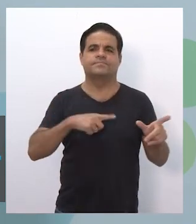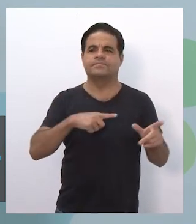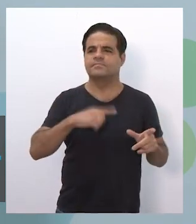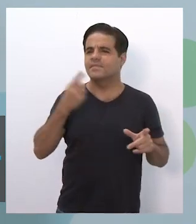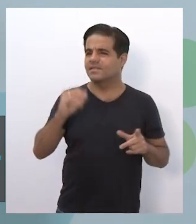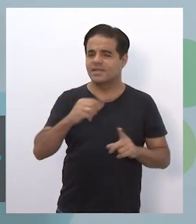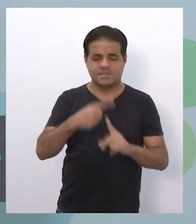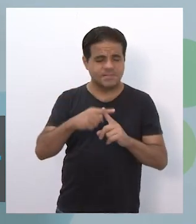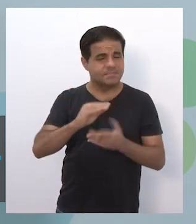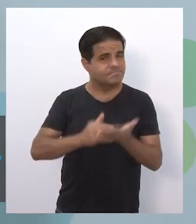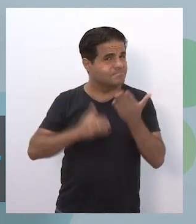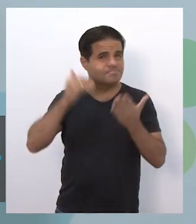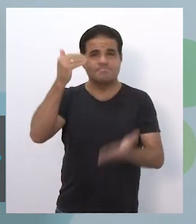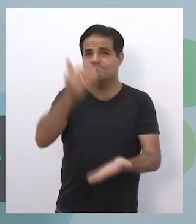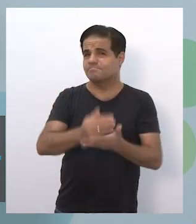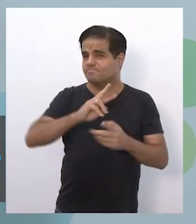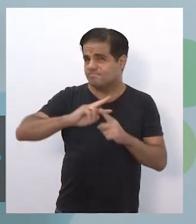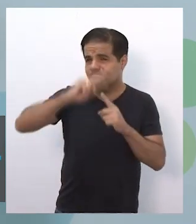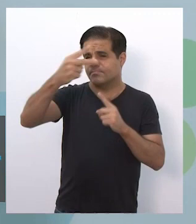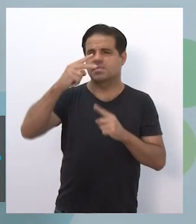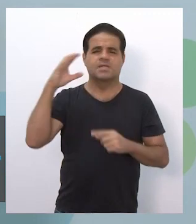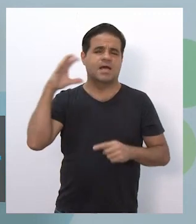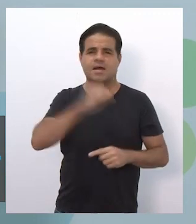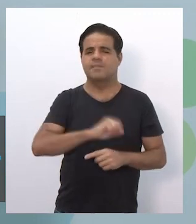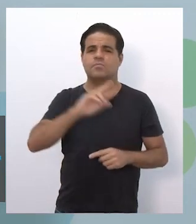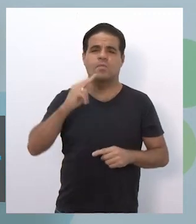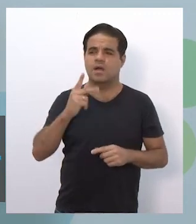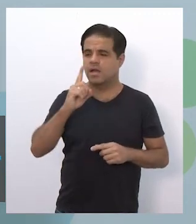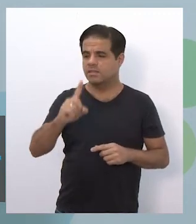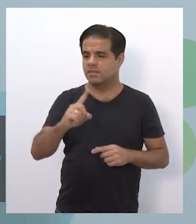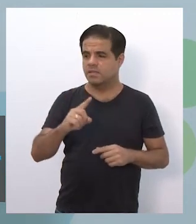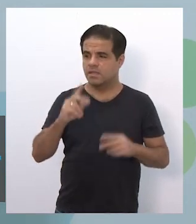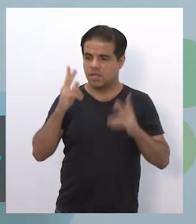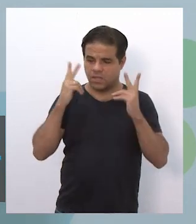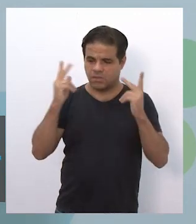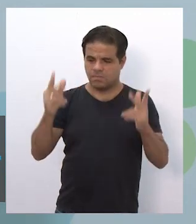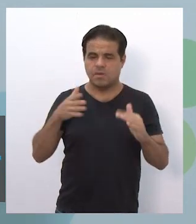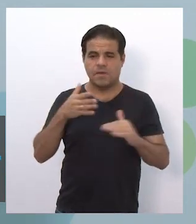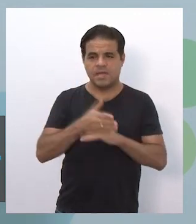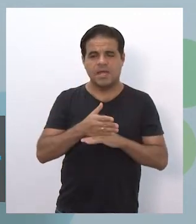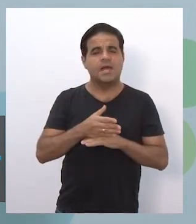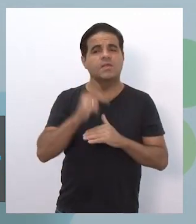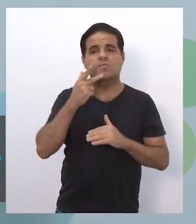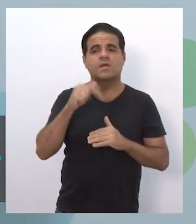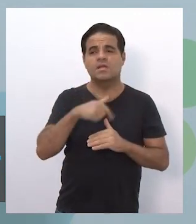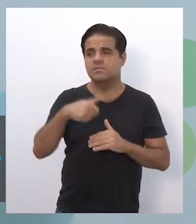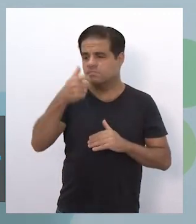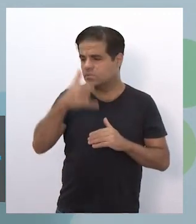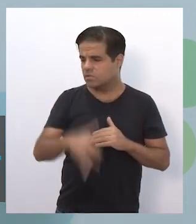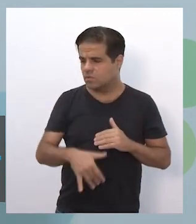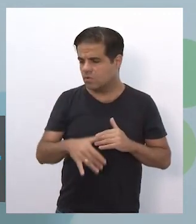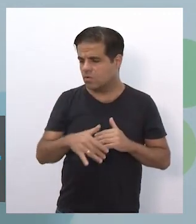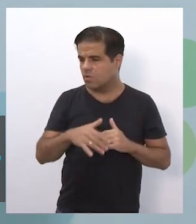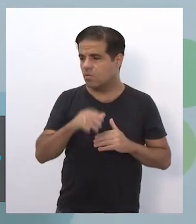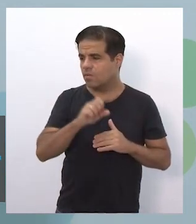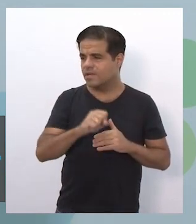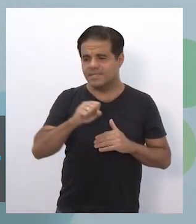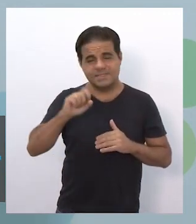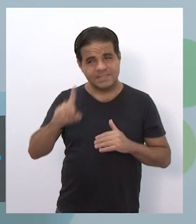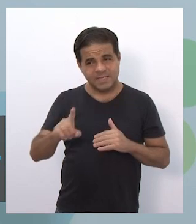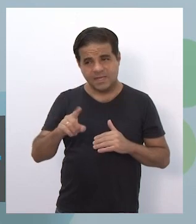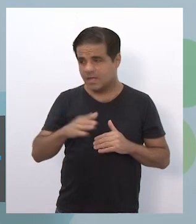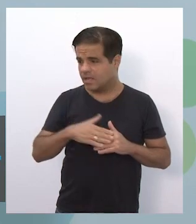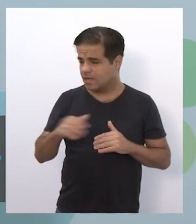10 vezes mais rápido que um HD normal. Então, é muito bacana. E aí entra no que o Rodrigo falou, né? O SSD, por ser muito caro, a gente